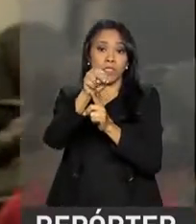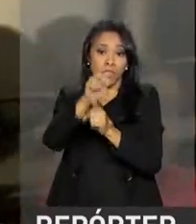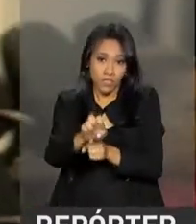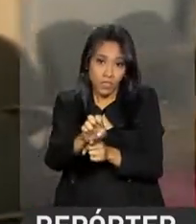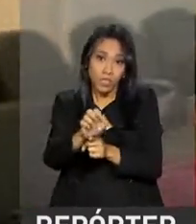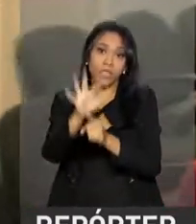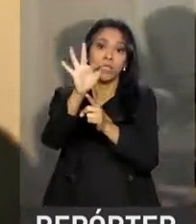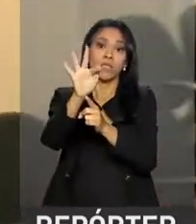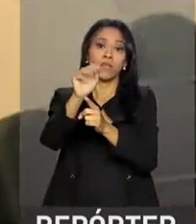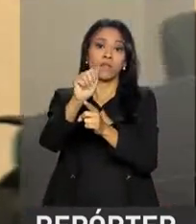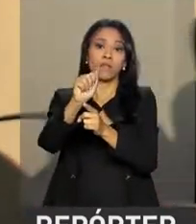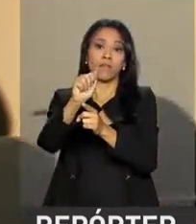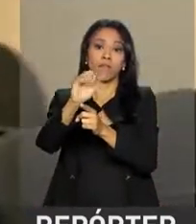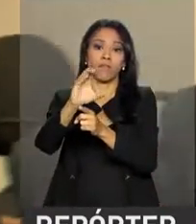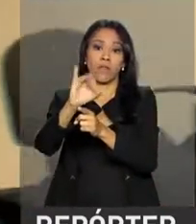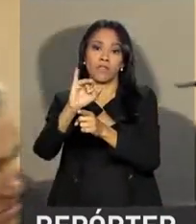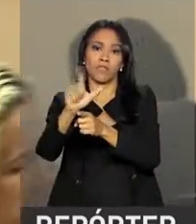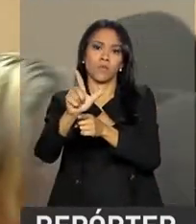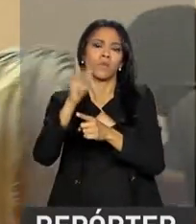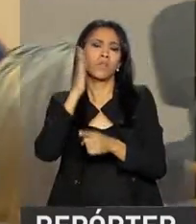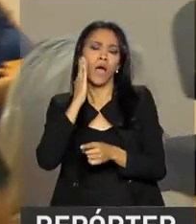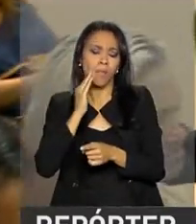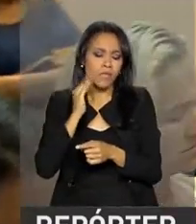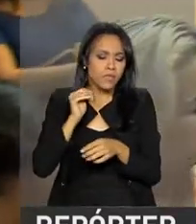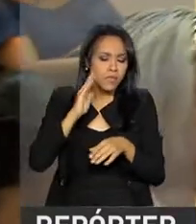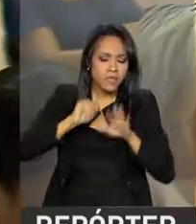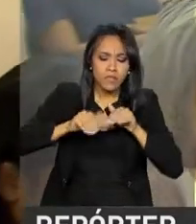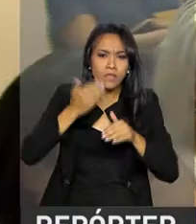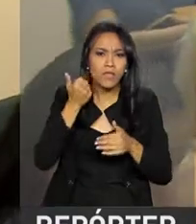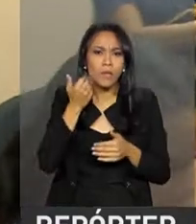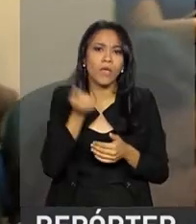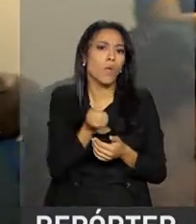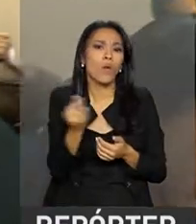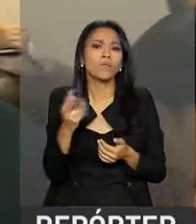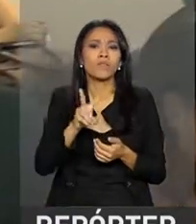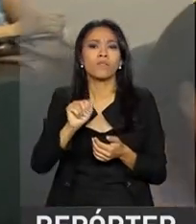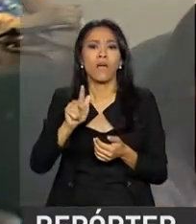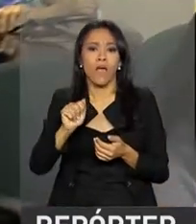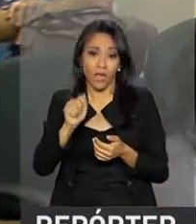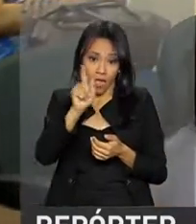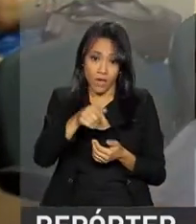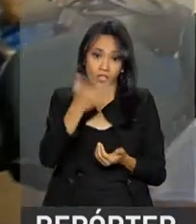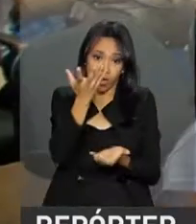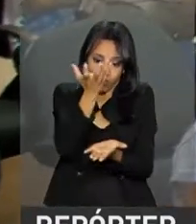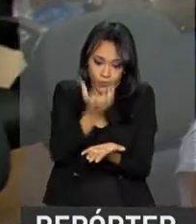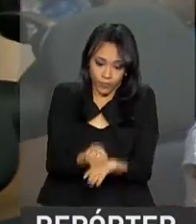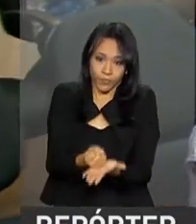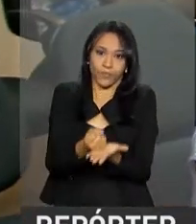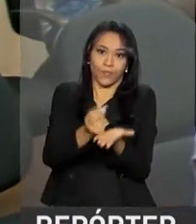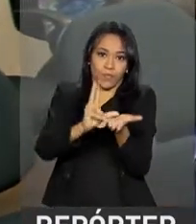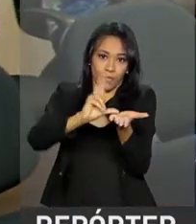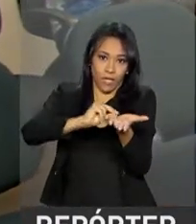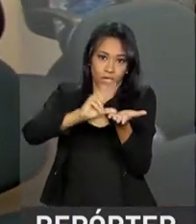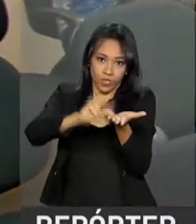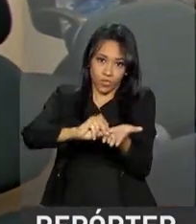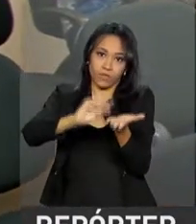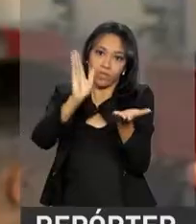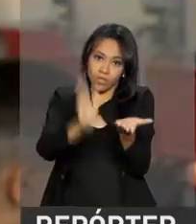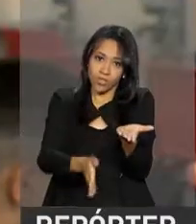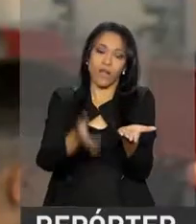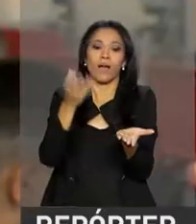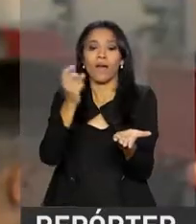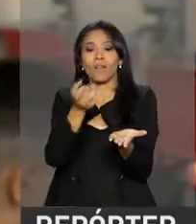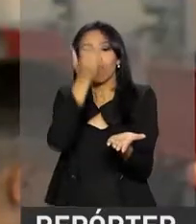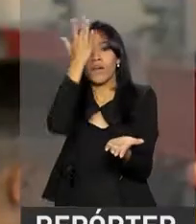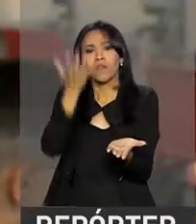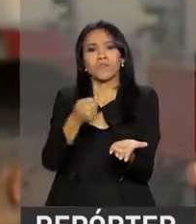se candidatar às vagas e acompanhar todo o processo. Agora que a Vanessa já baixou o aplicativo, ela está com tudo na palma da mão. Não